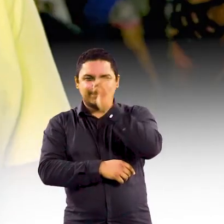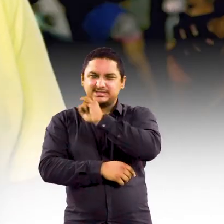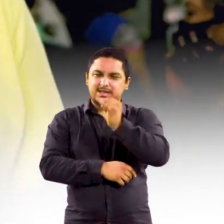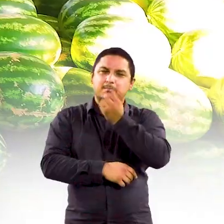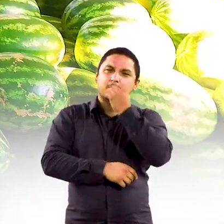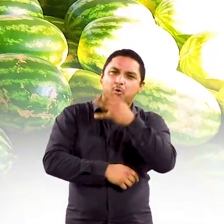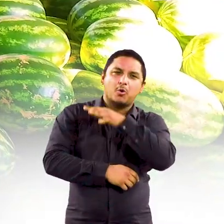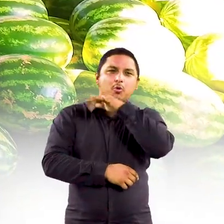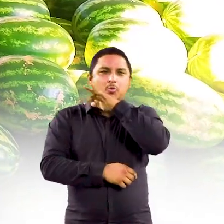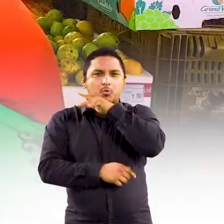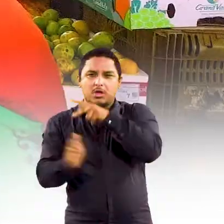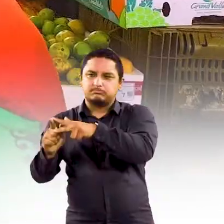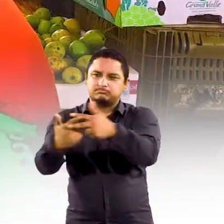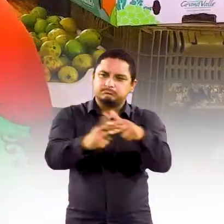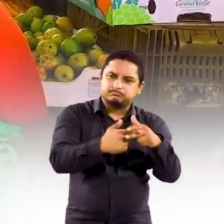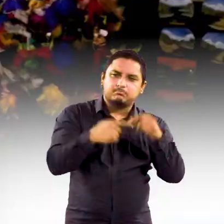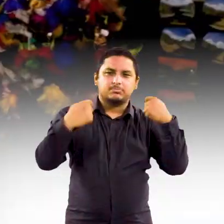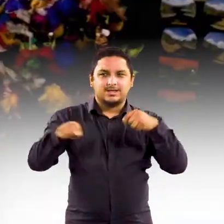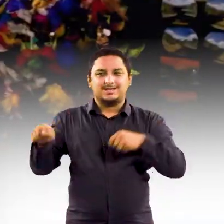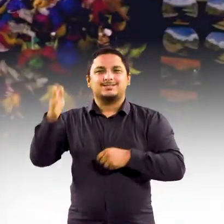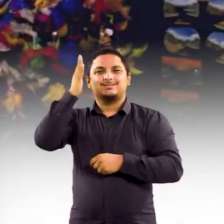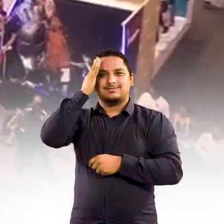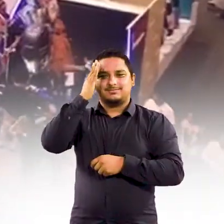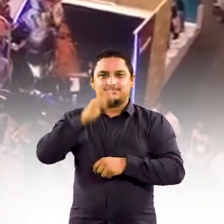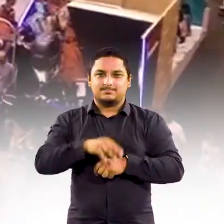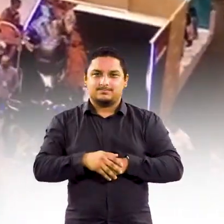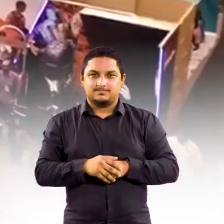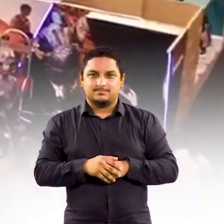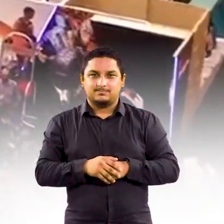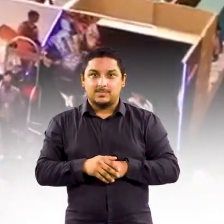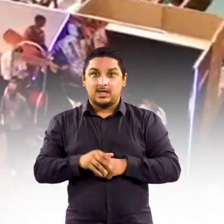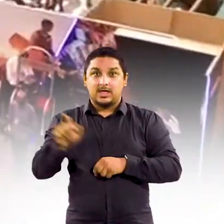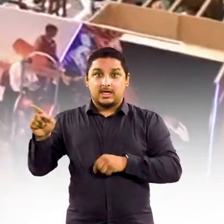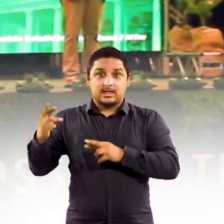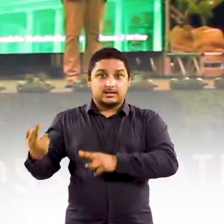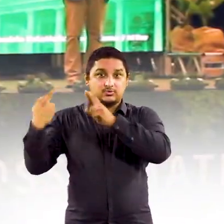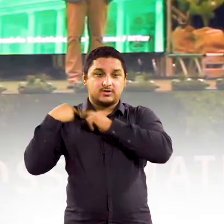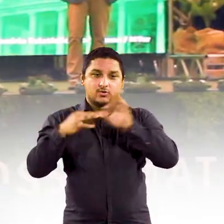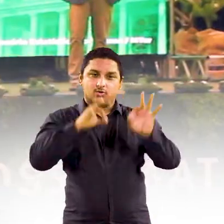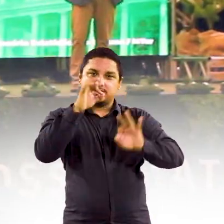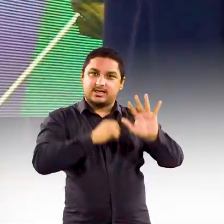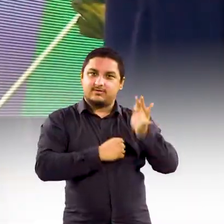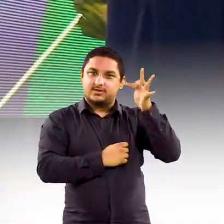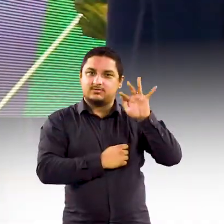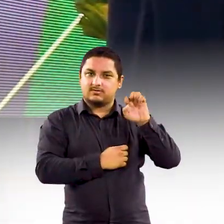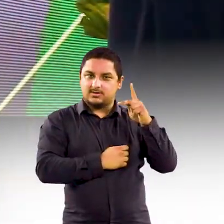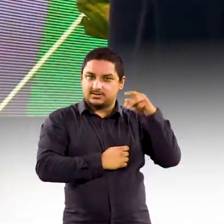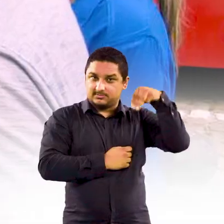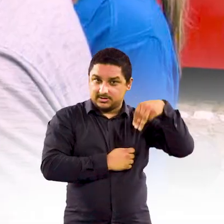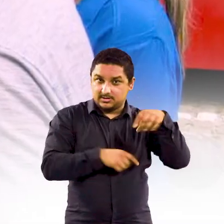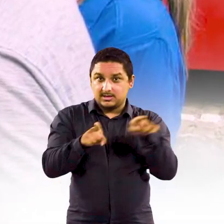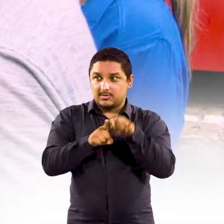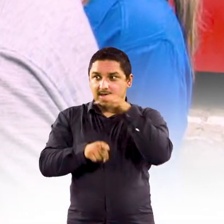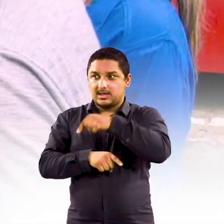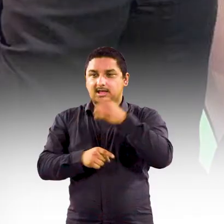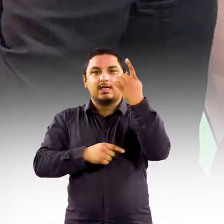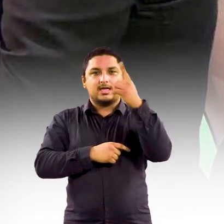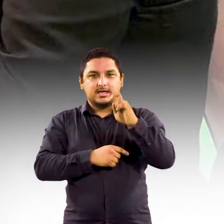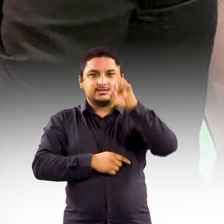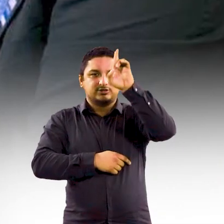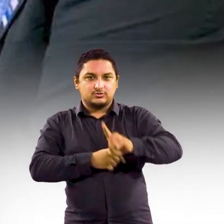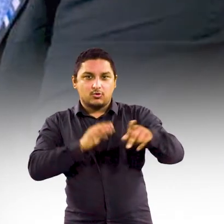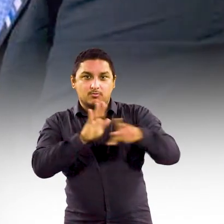saber o que vai bem e o que precisa ser mudado. Organizou a FESPIM. Foi ainda diretor